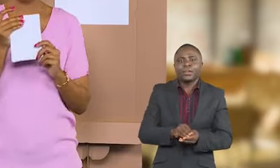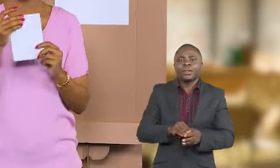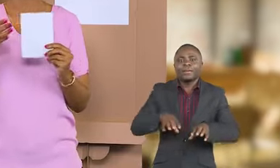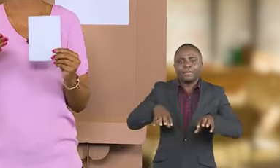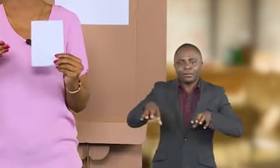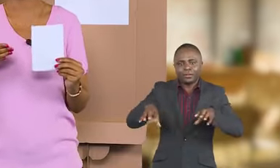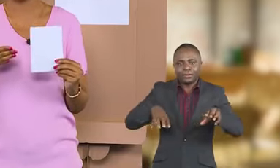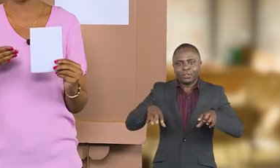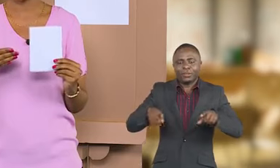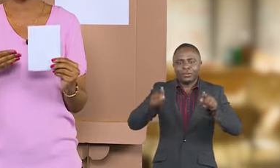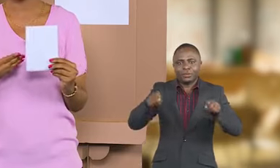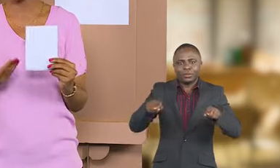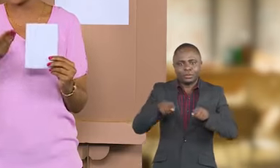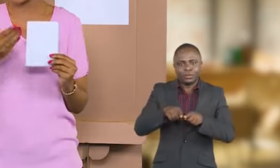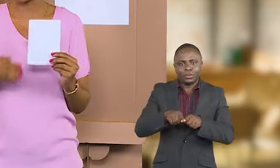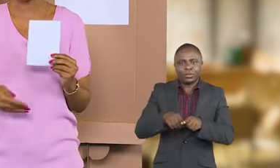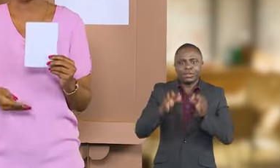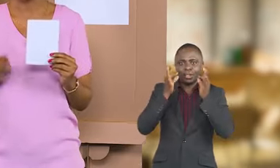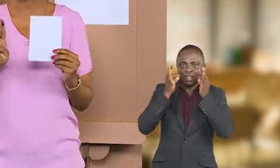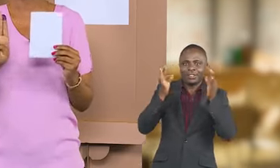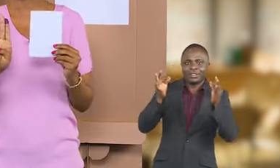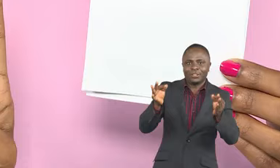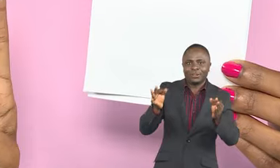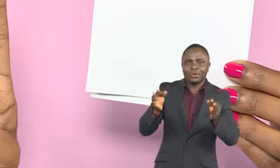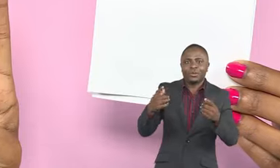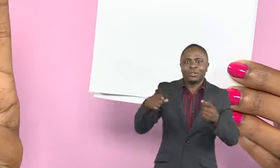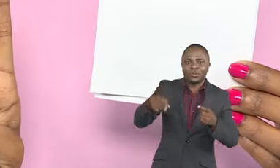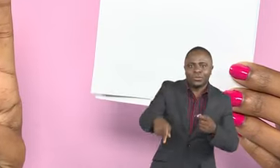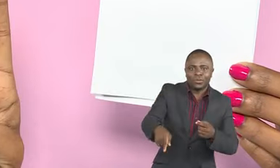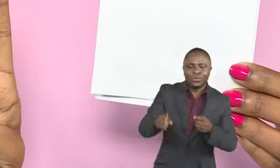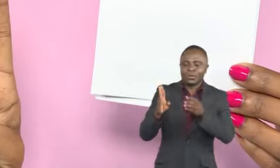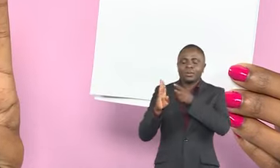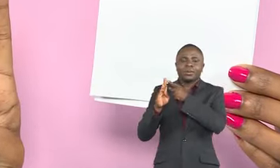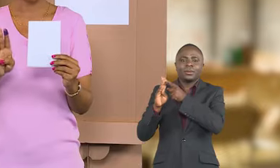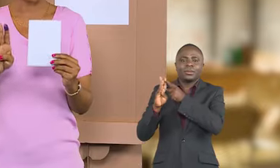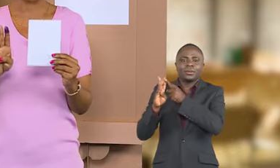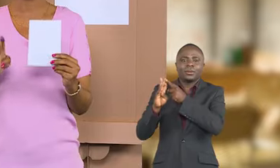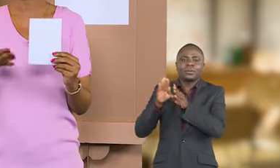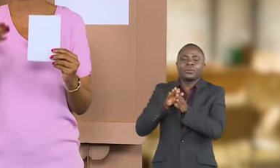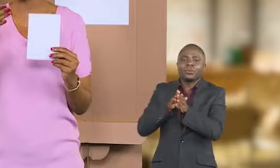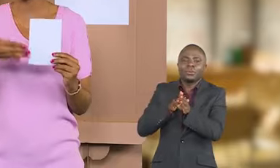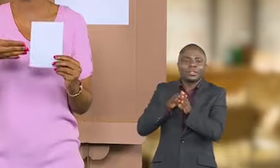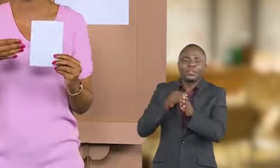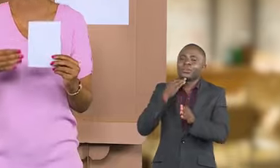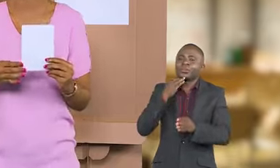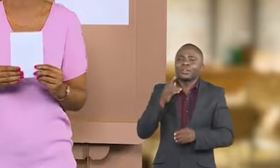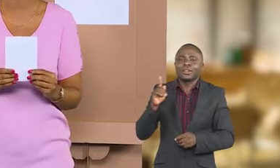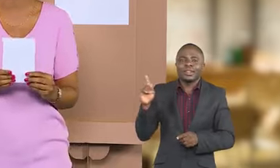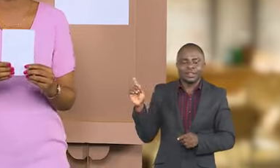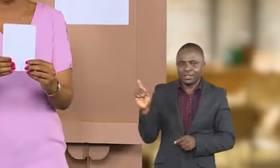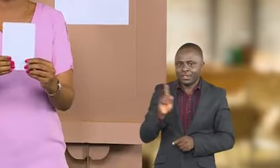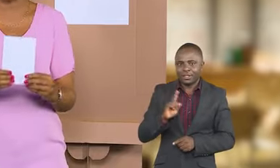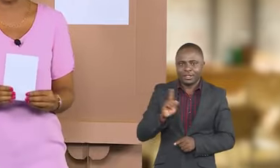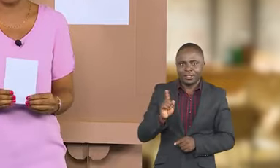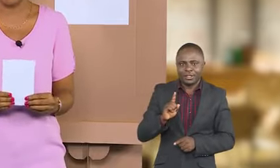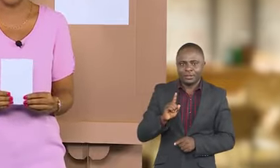assim, formando um quadrado. Mas atenção, se usou a tinta no dedo para votar, cuidado para não manchar o seu boletim